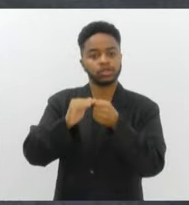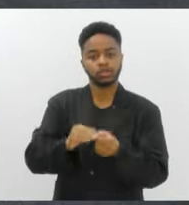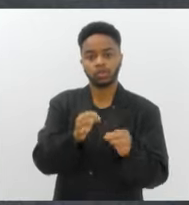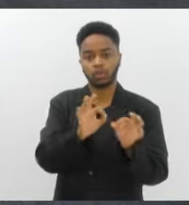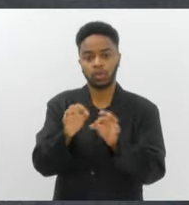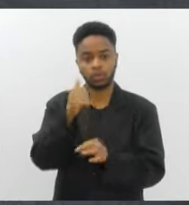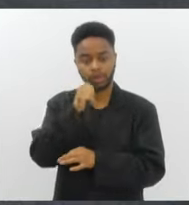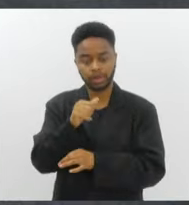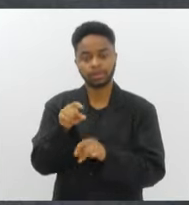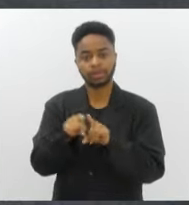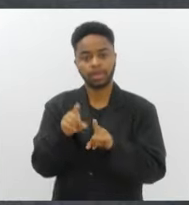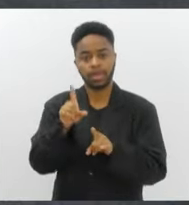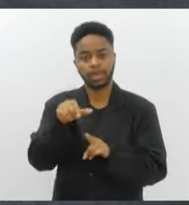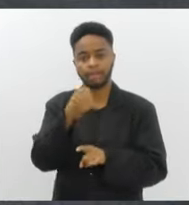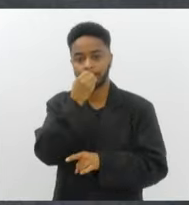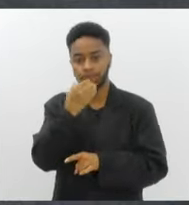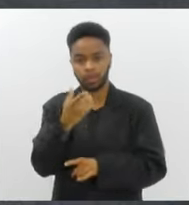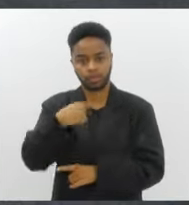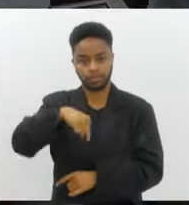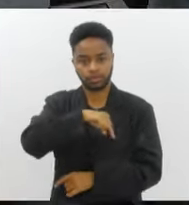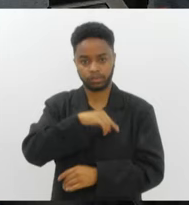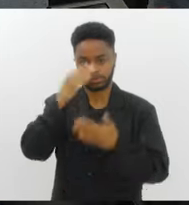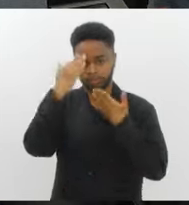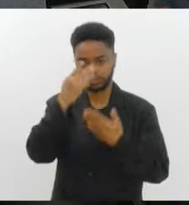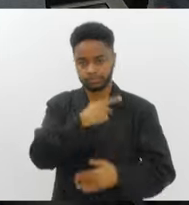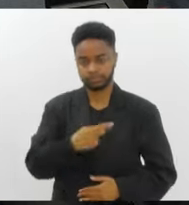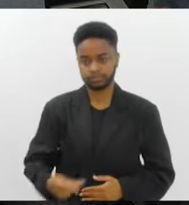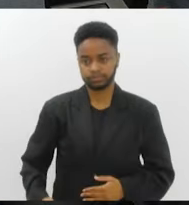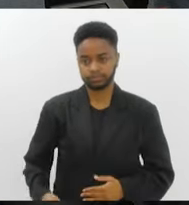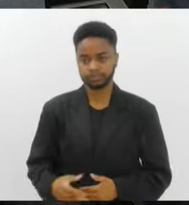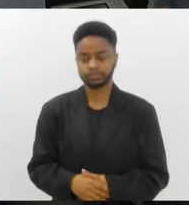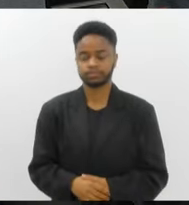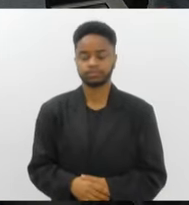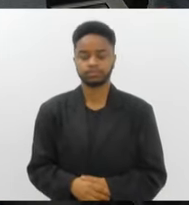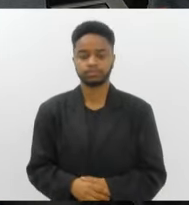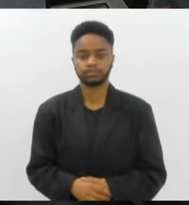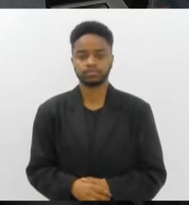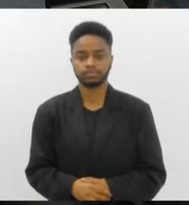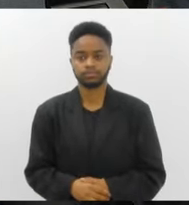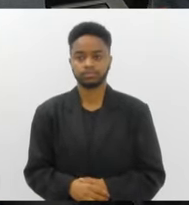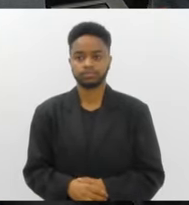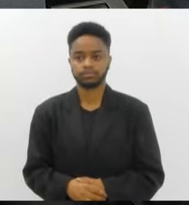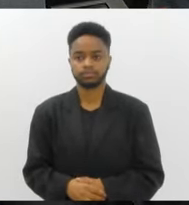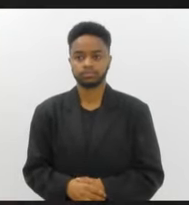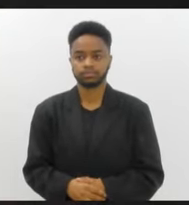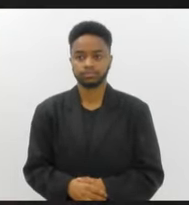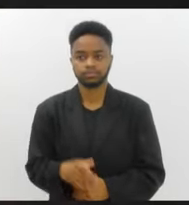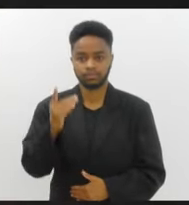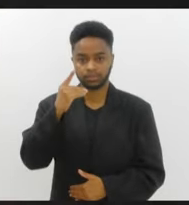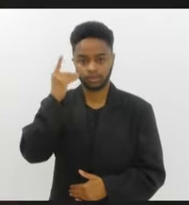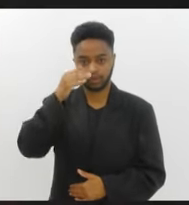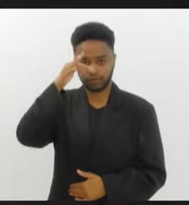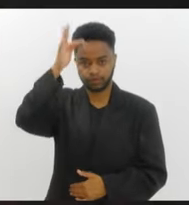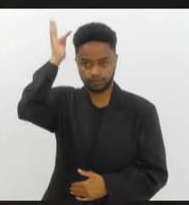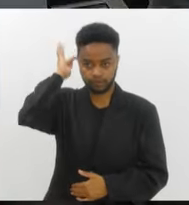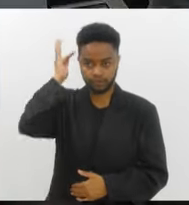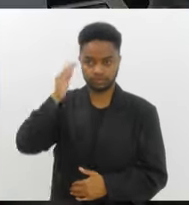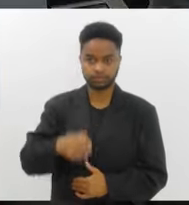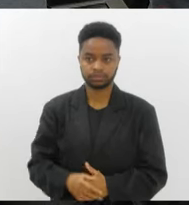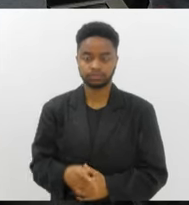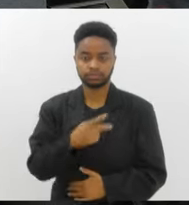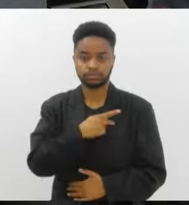para todos nós. Muito obrigada, presidenta. Tia Ju. Presidente, deputado Tia Ju. Fred Pacheco. Presidente Tia Ju,